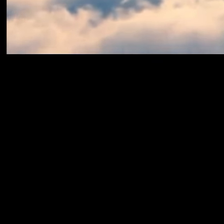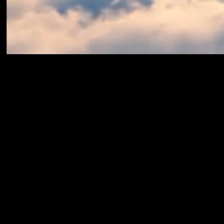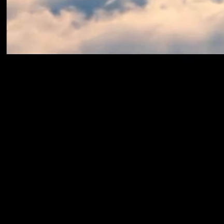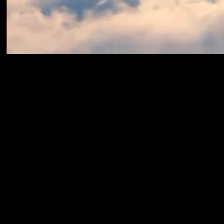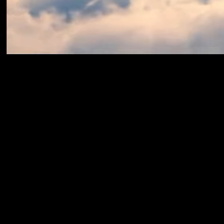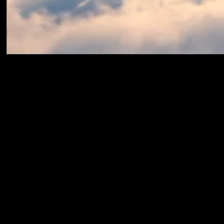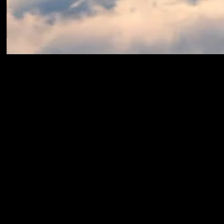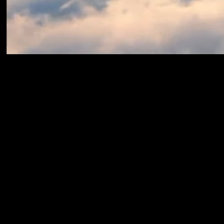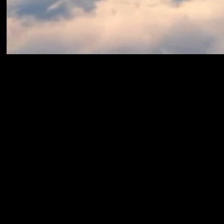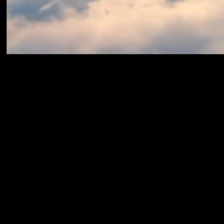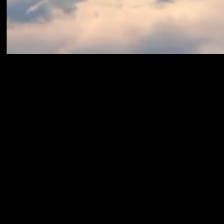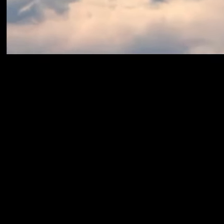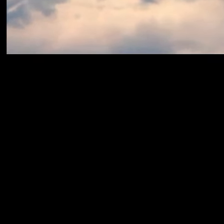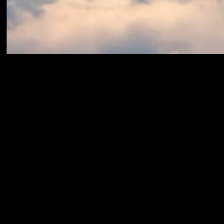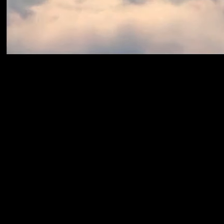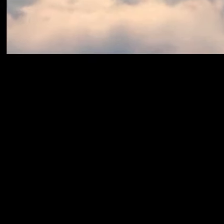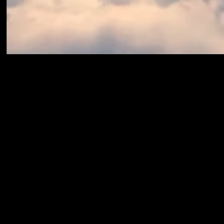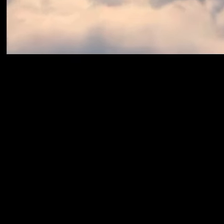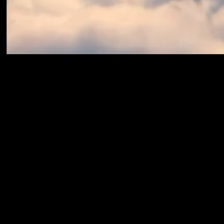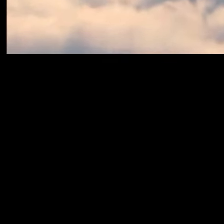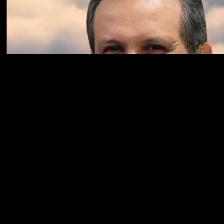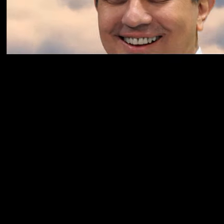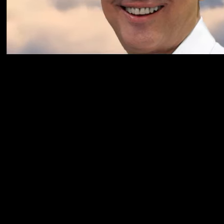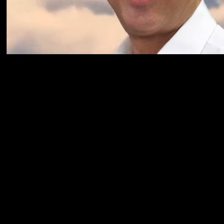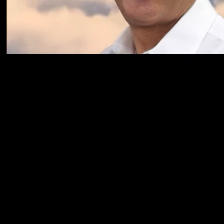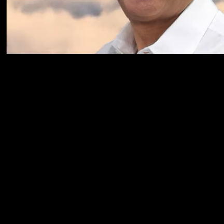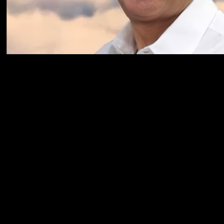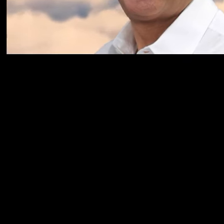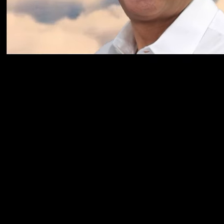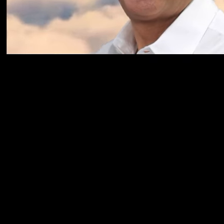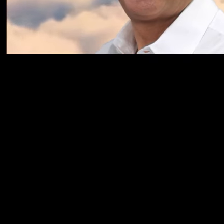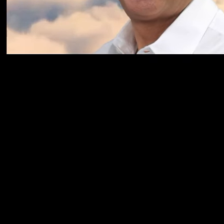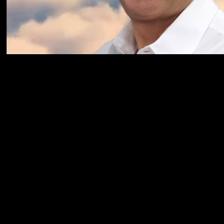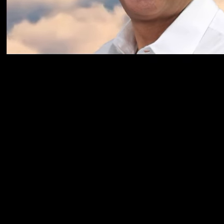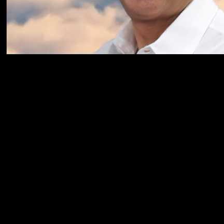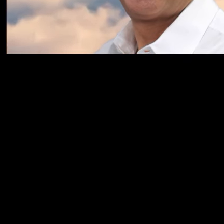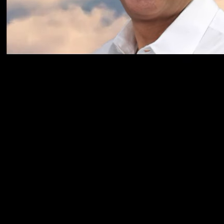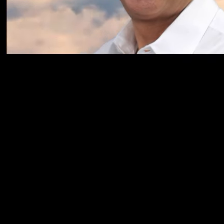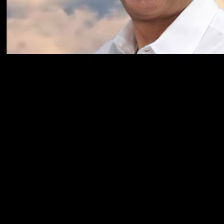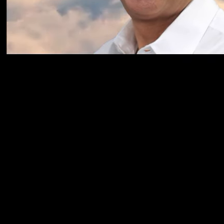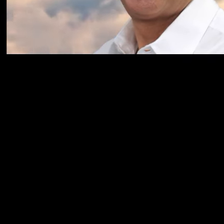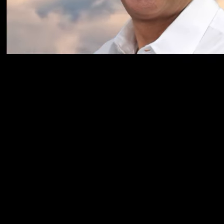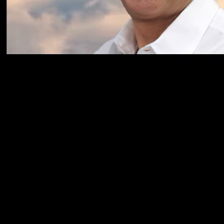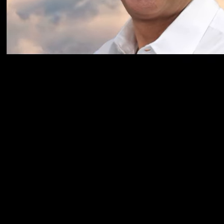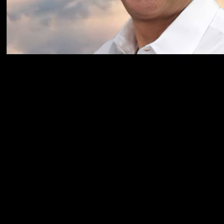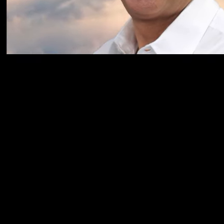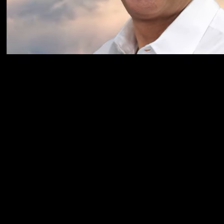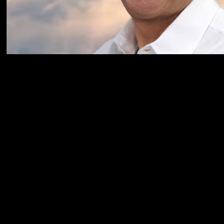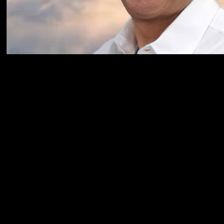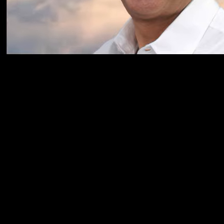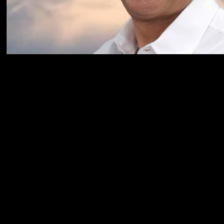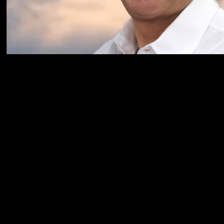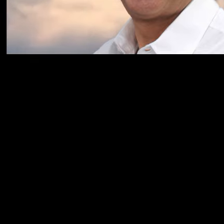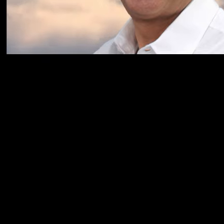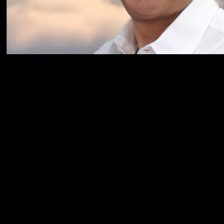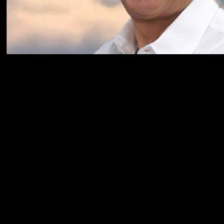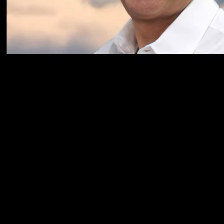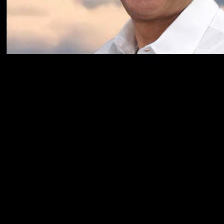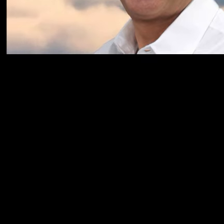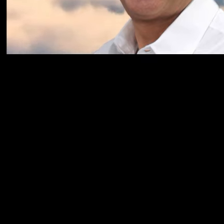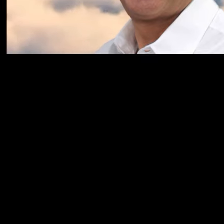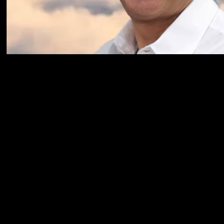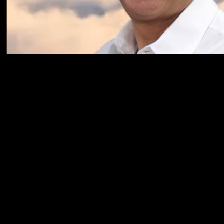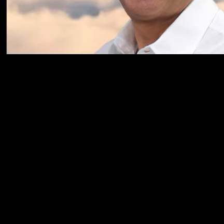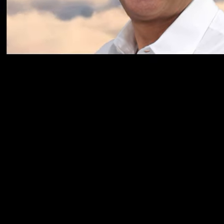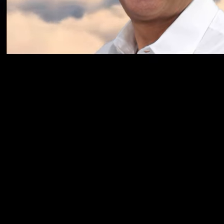A Web Rádio Fraternidade apresenta Alberto Almeida, no 4º Congresso Espírita de Uberlândia, com a